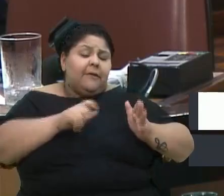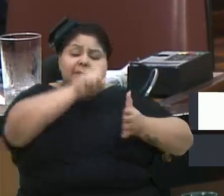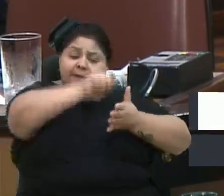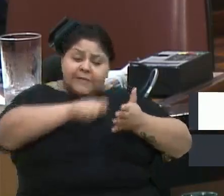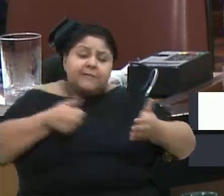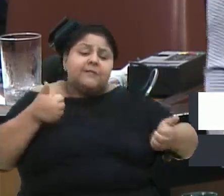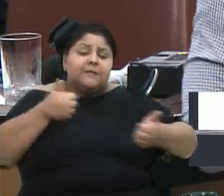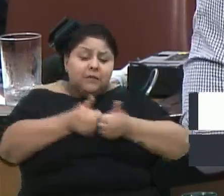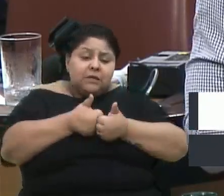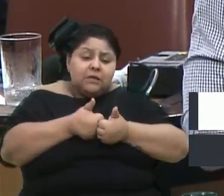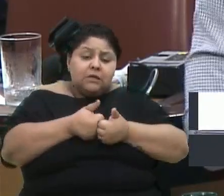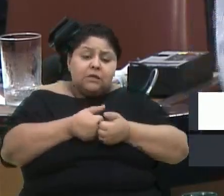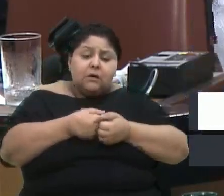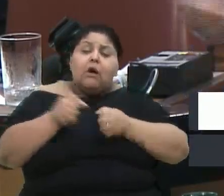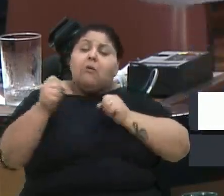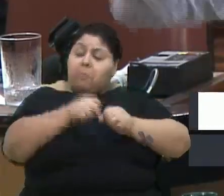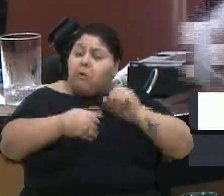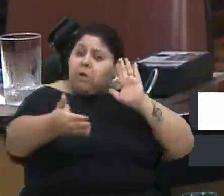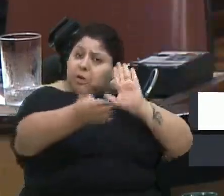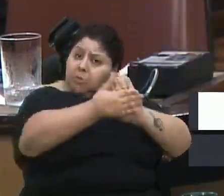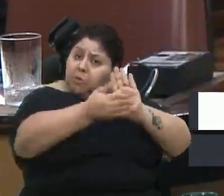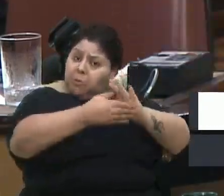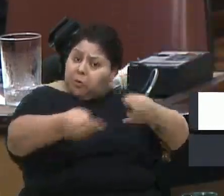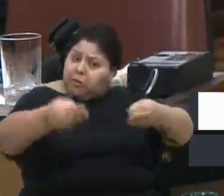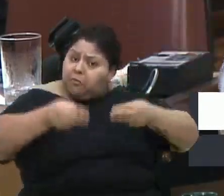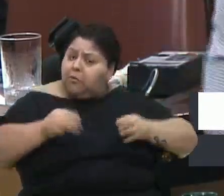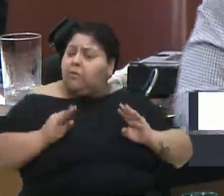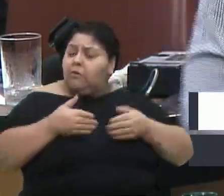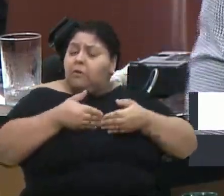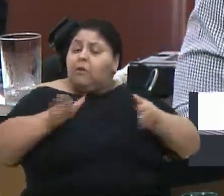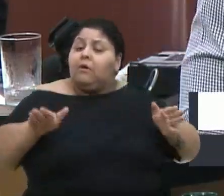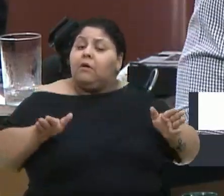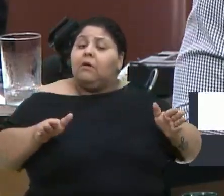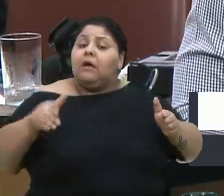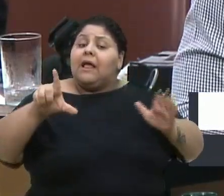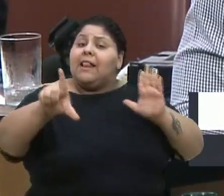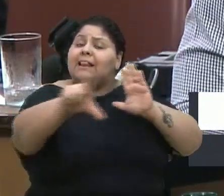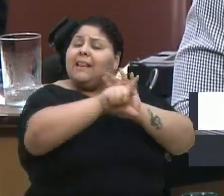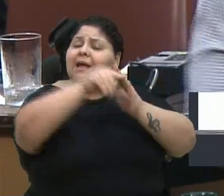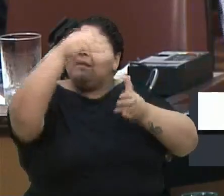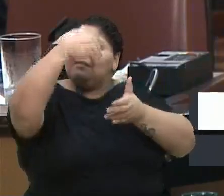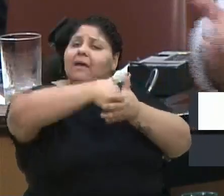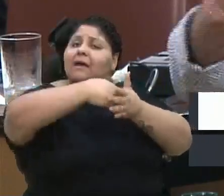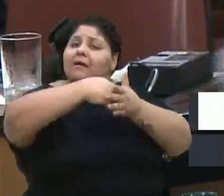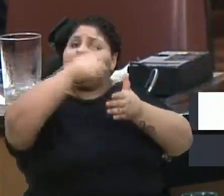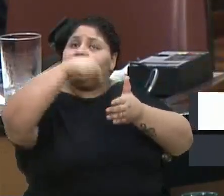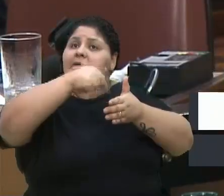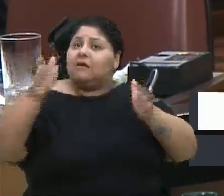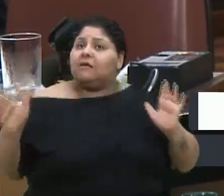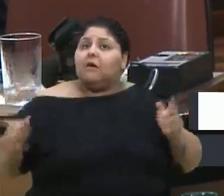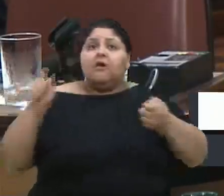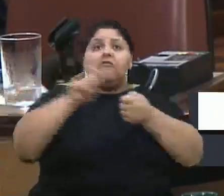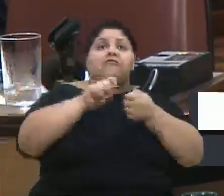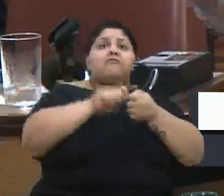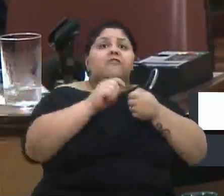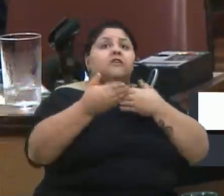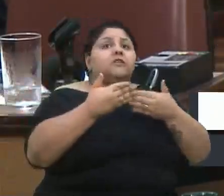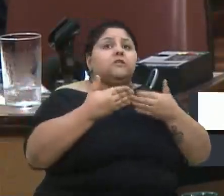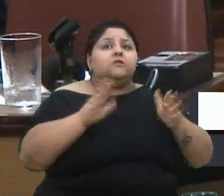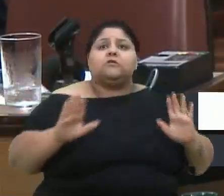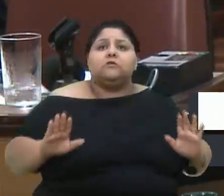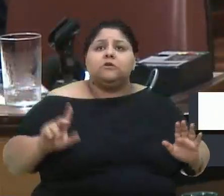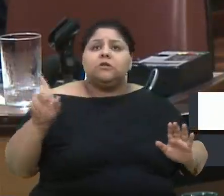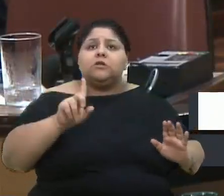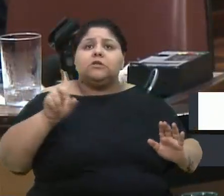Mas podem propor a moção. Fiquem à vontade. É do regimento interno. Faça o que vocês têm que fazer. Não adianta só ficar no